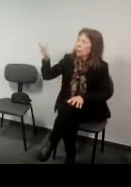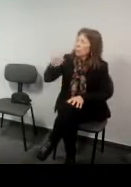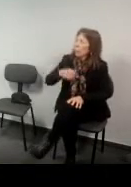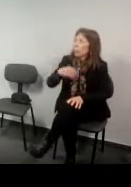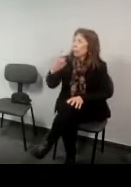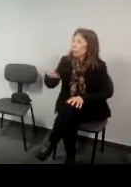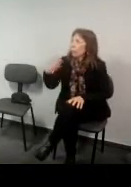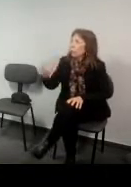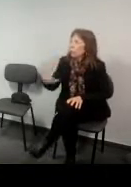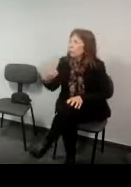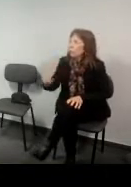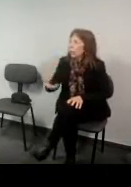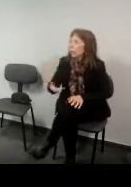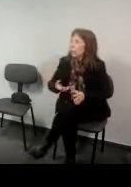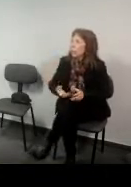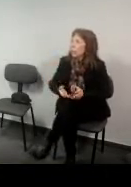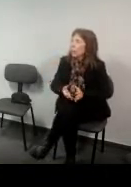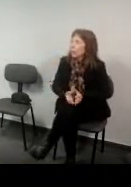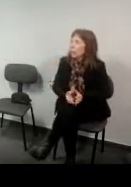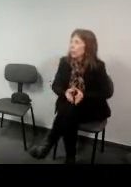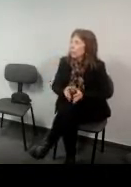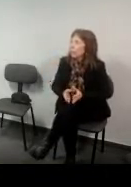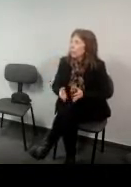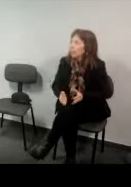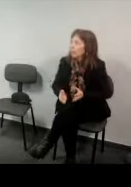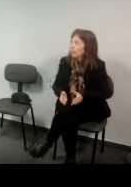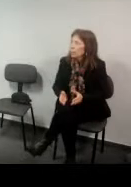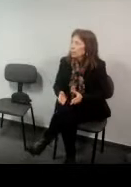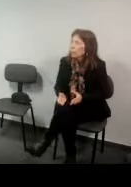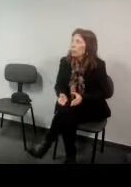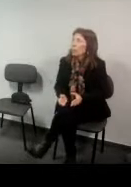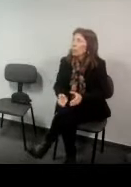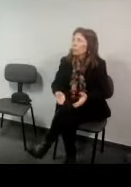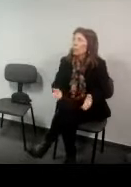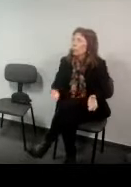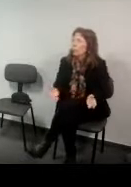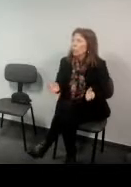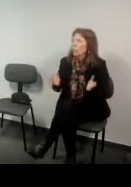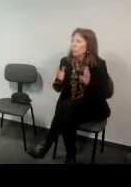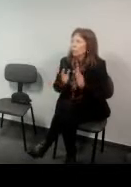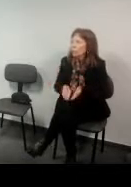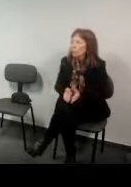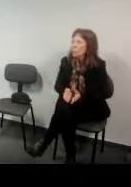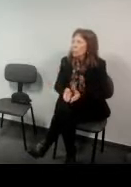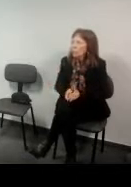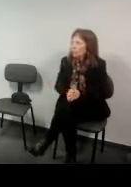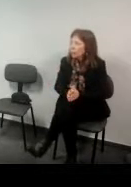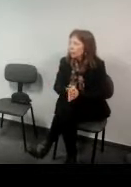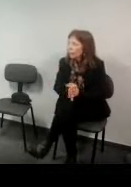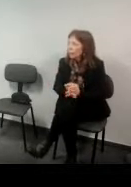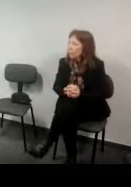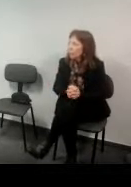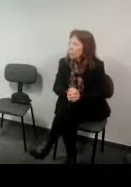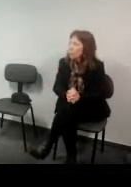veja, os estudos científicos mostraram que na enxaqueca existe uma diminuição da irrigação sanguínea. Então, no magnetismo, a gente foca também